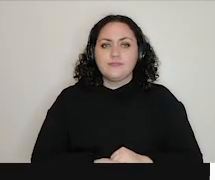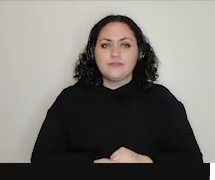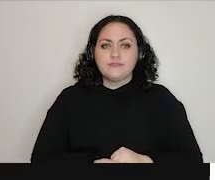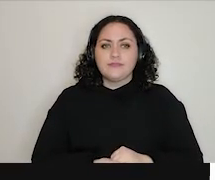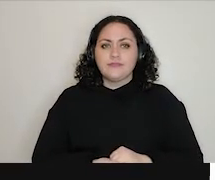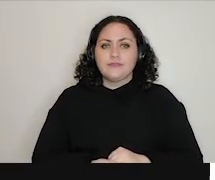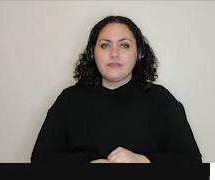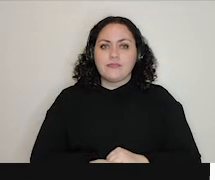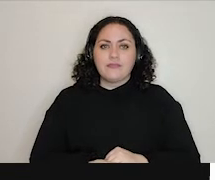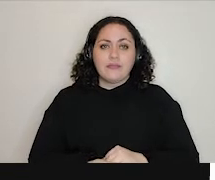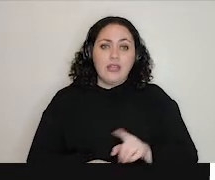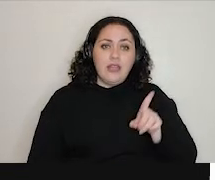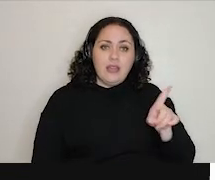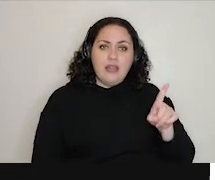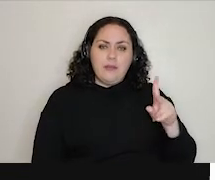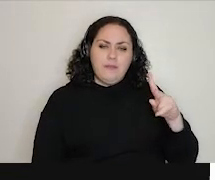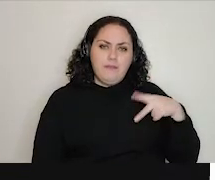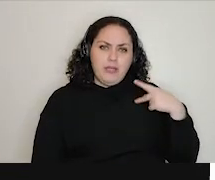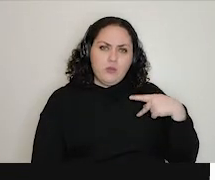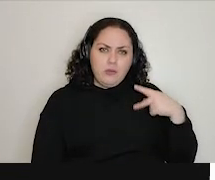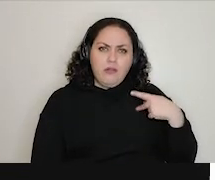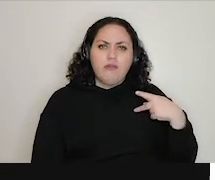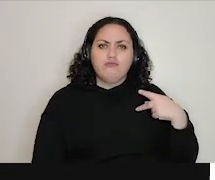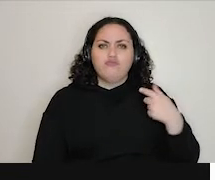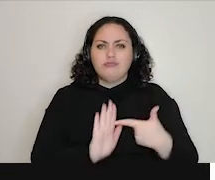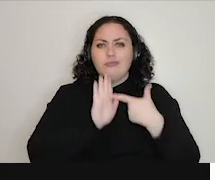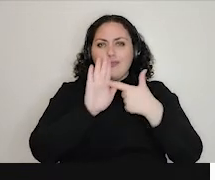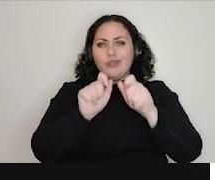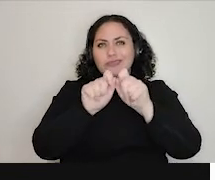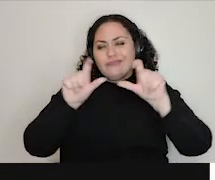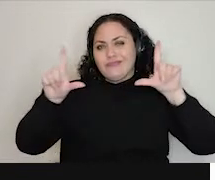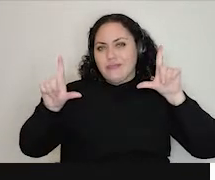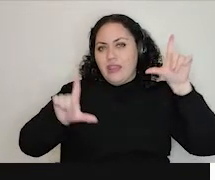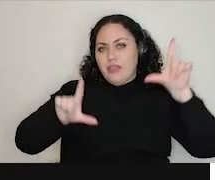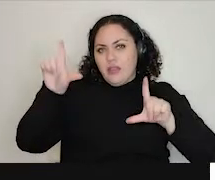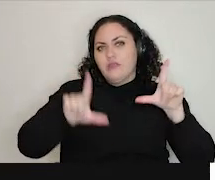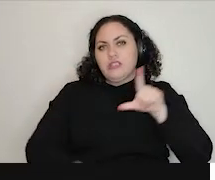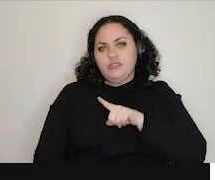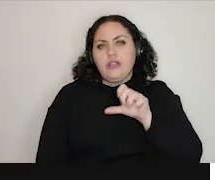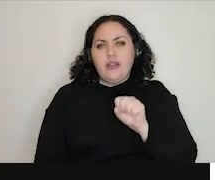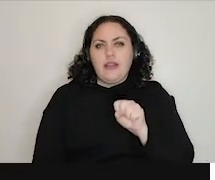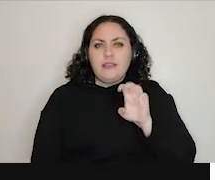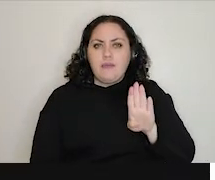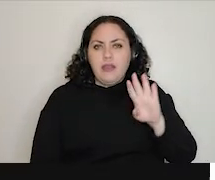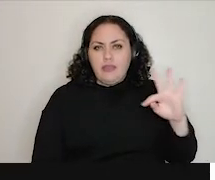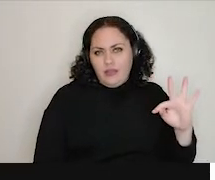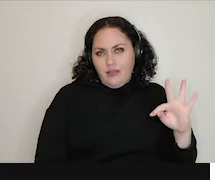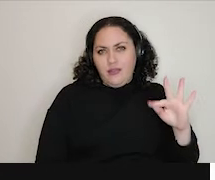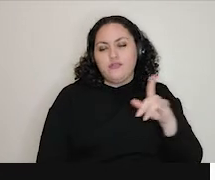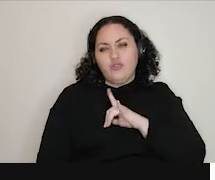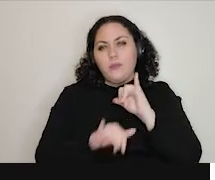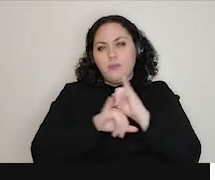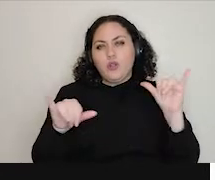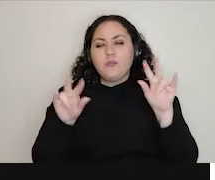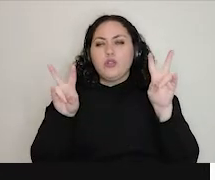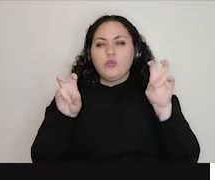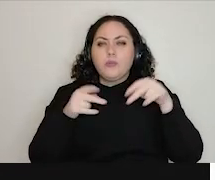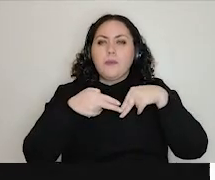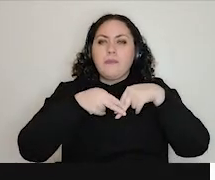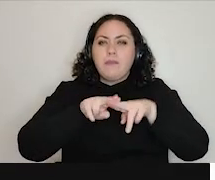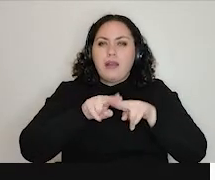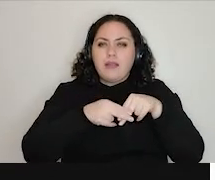de depressão. Né? Então, aquele personagem que aparecia na TV, tinha um